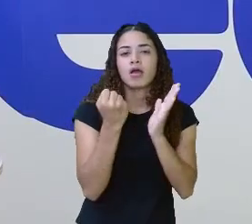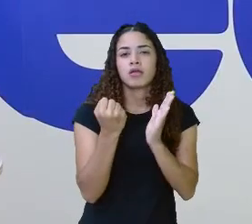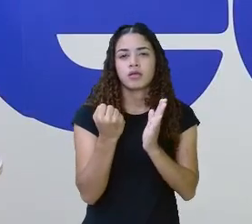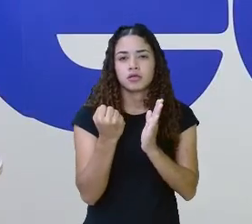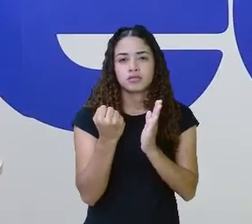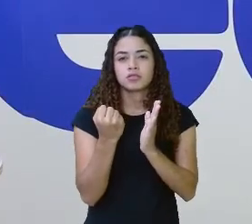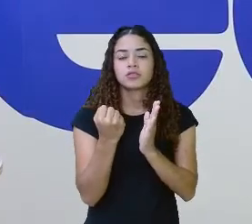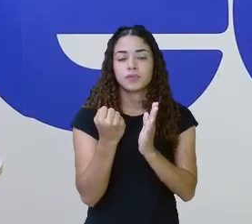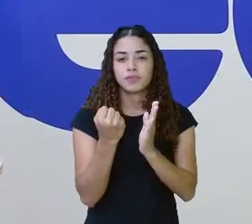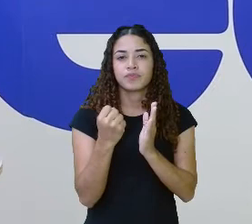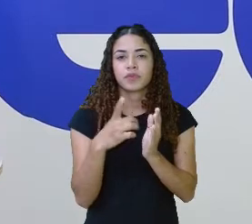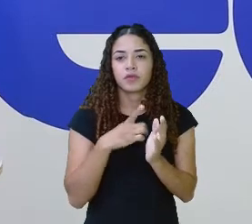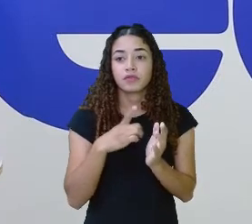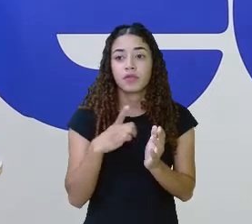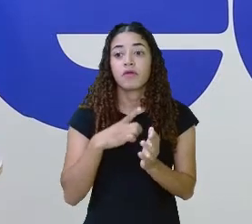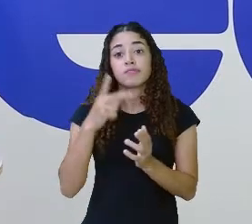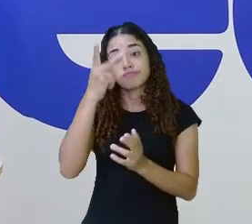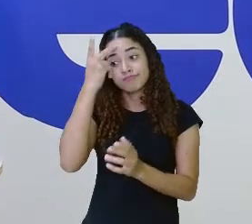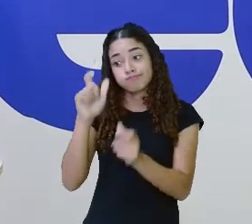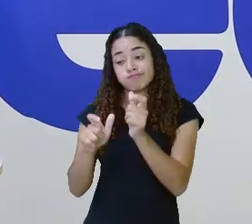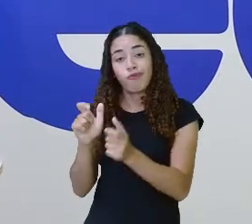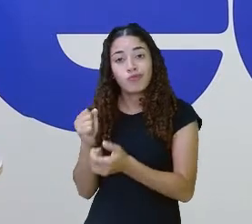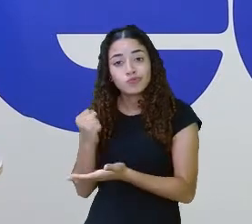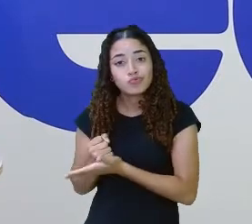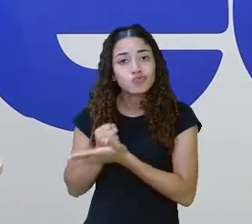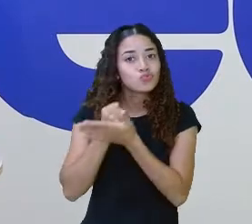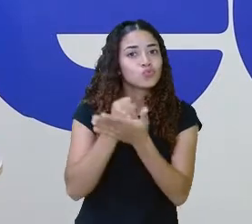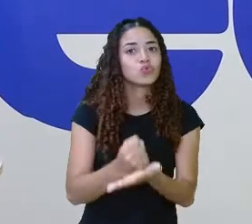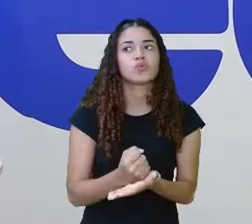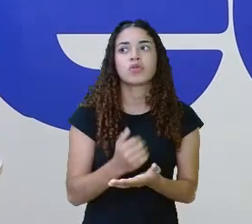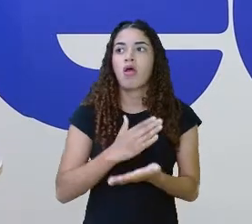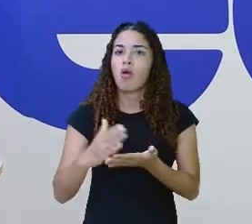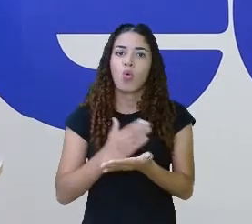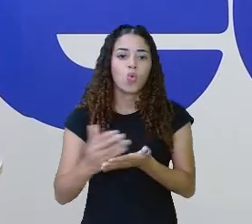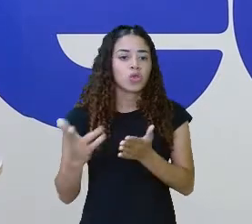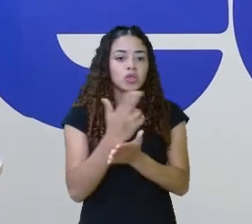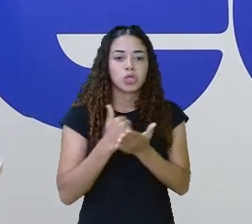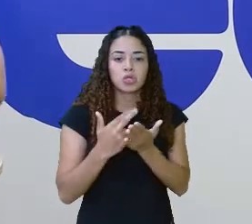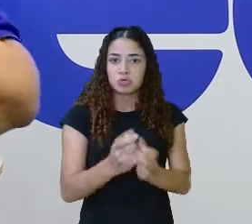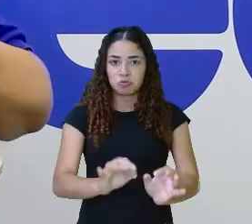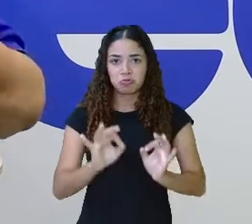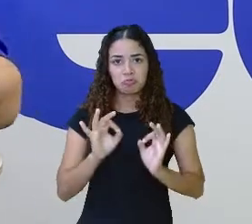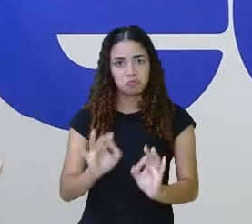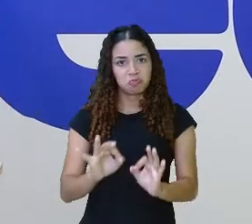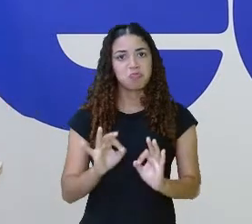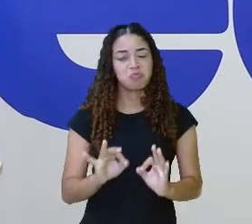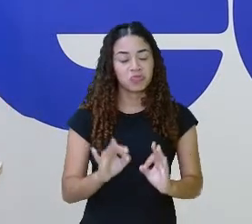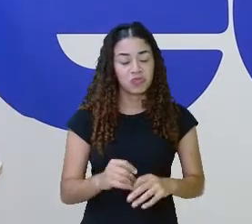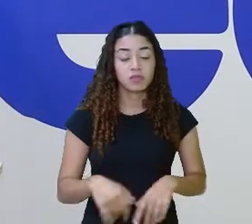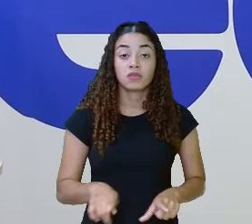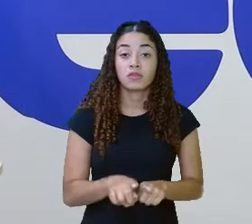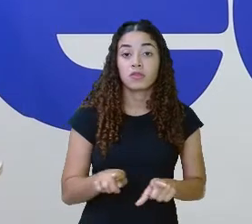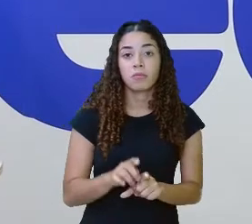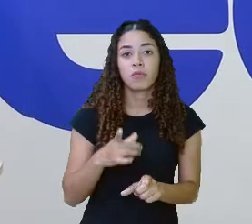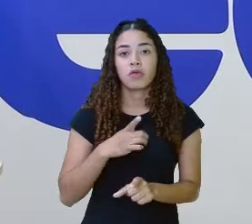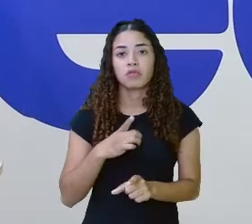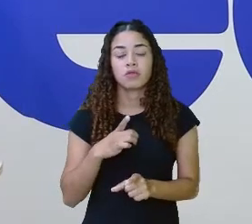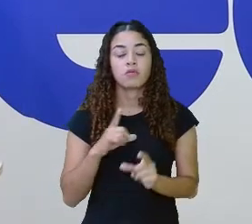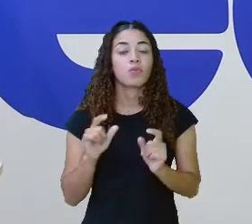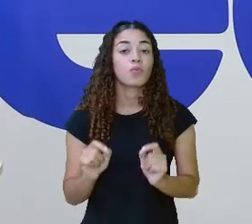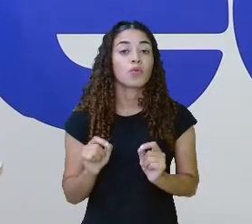Ele tinha grandes ajudantes, então tinha alguns ali que desenhavam bem, embora também a gente vê em alguns compêndios,